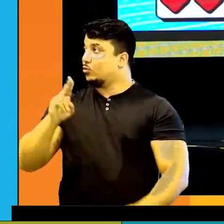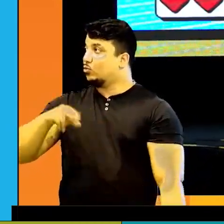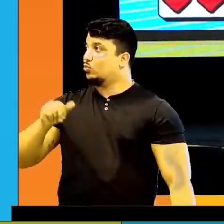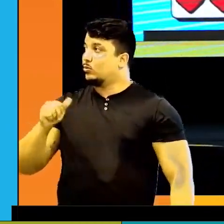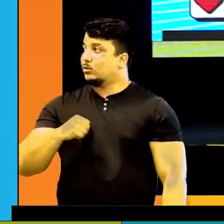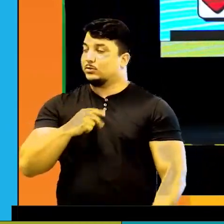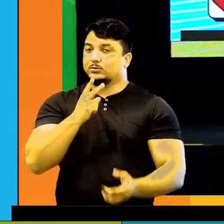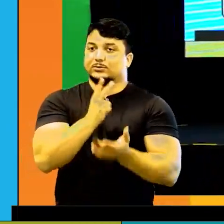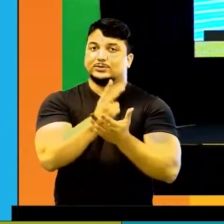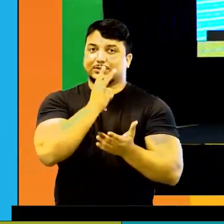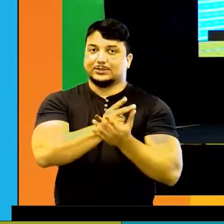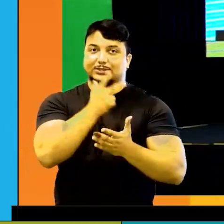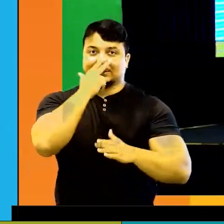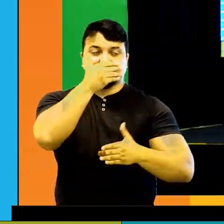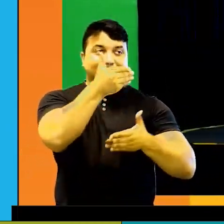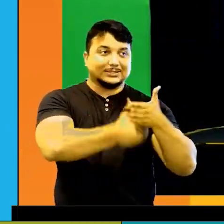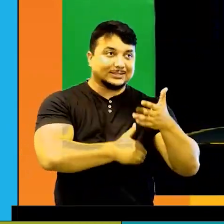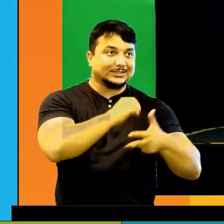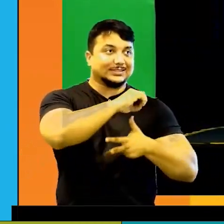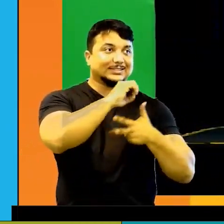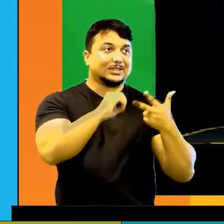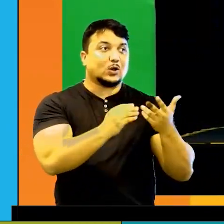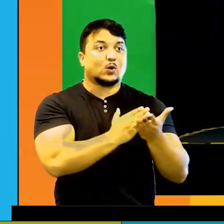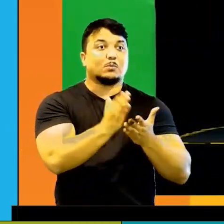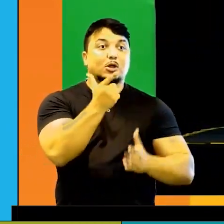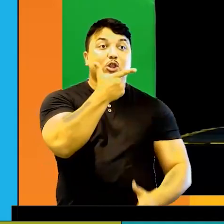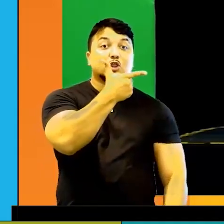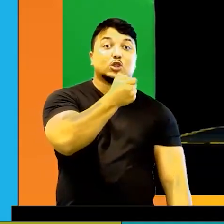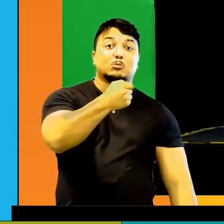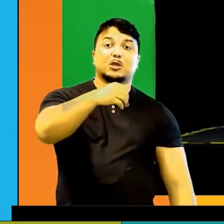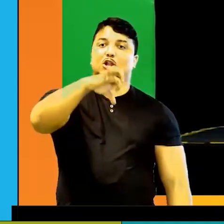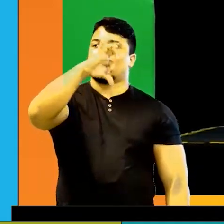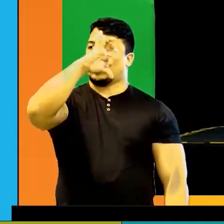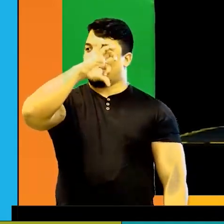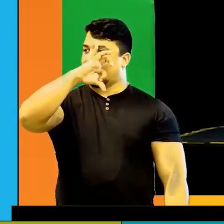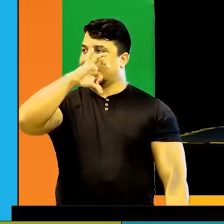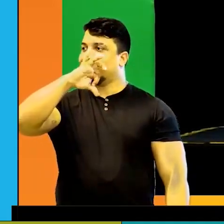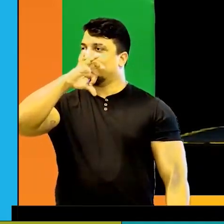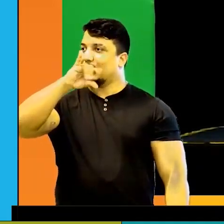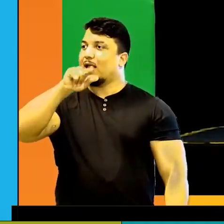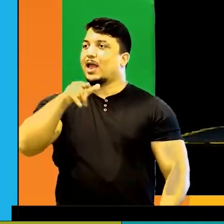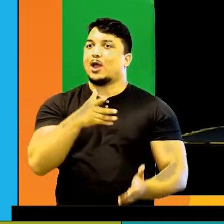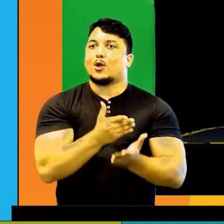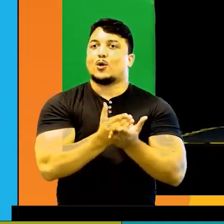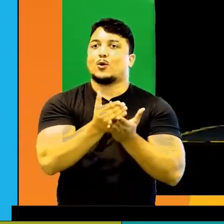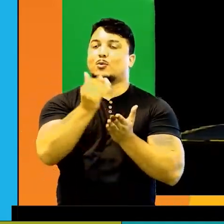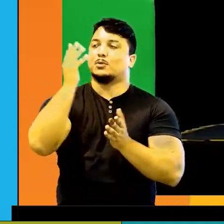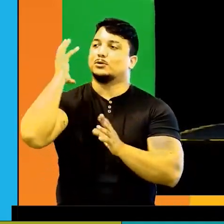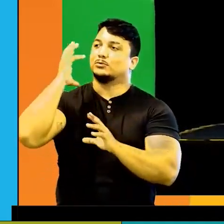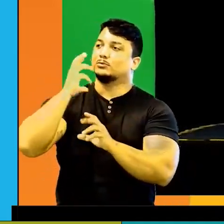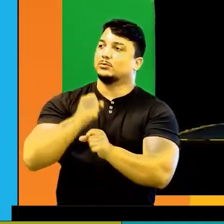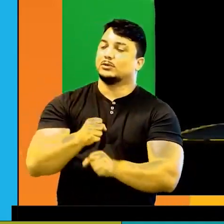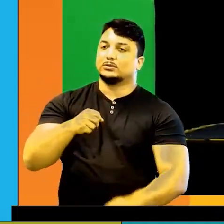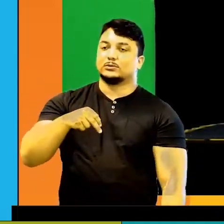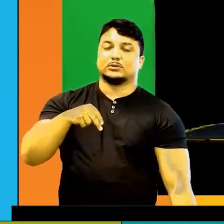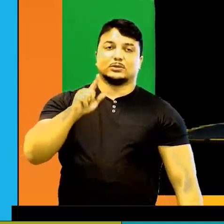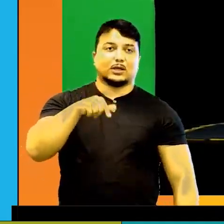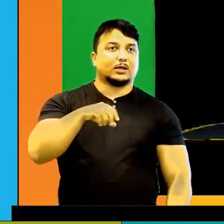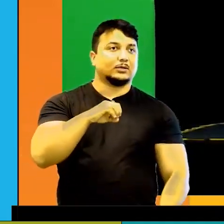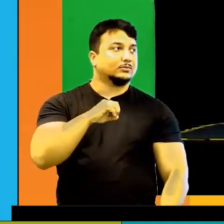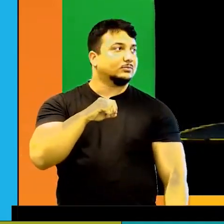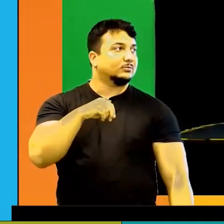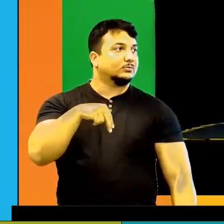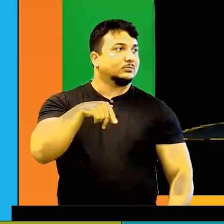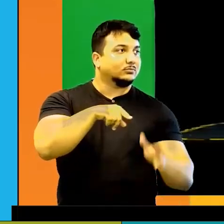sempre presente na prova do Enem desde 2009, que foi quando começou a história do Exame Nacional aqui